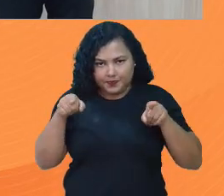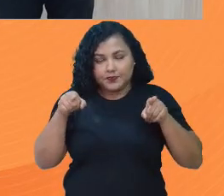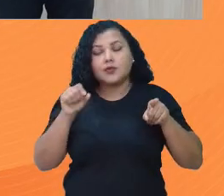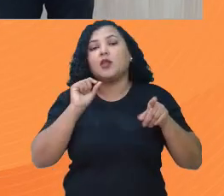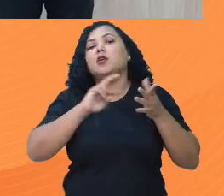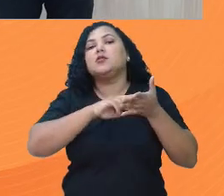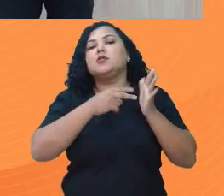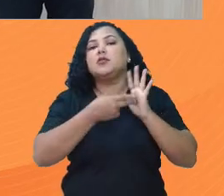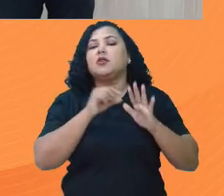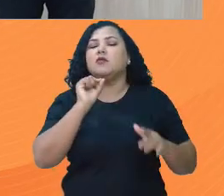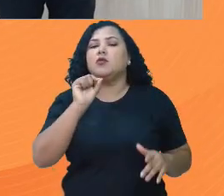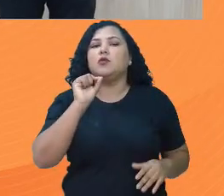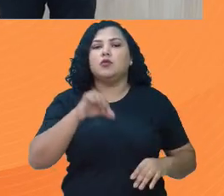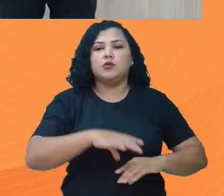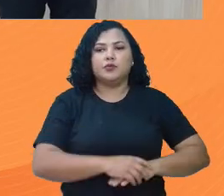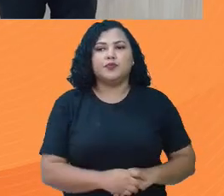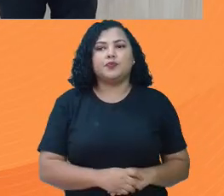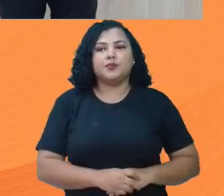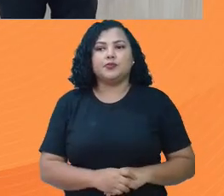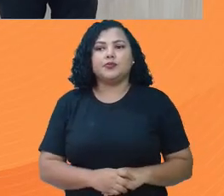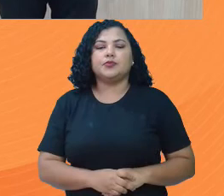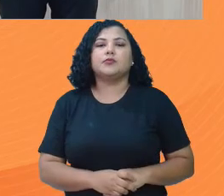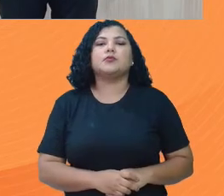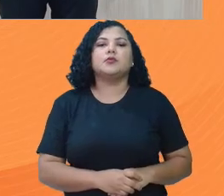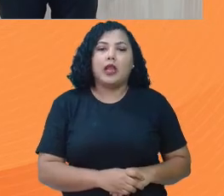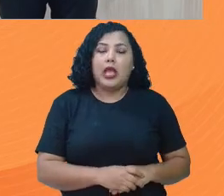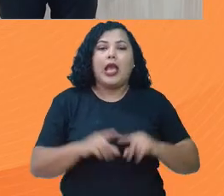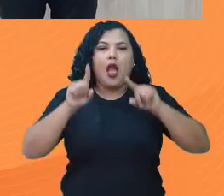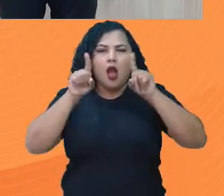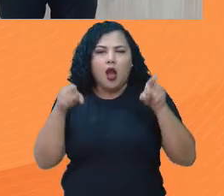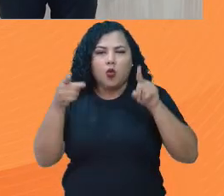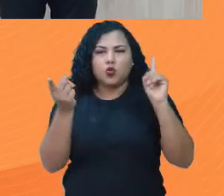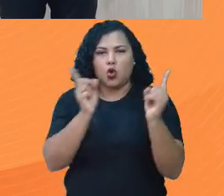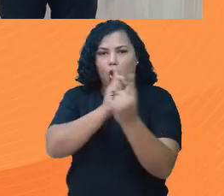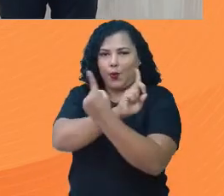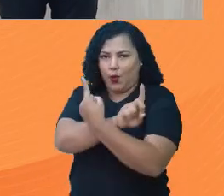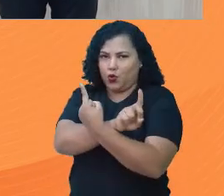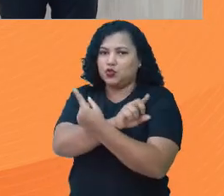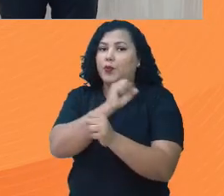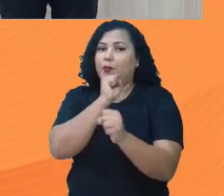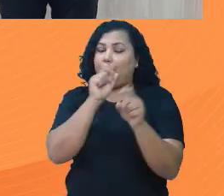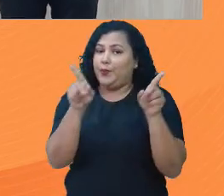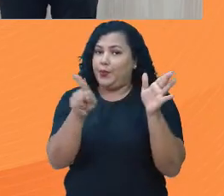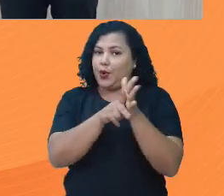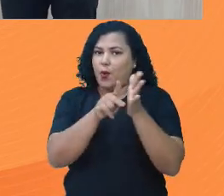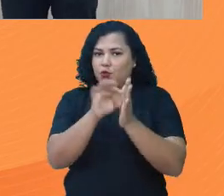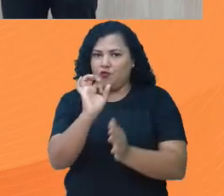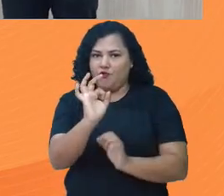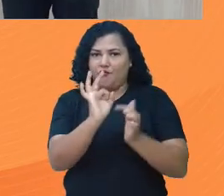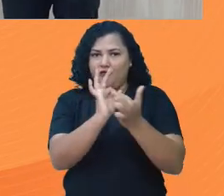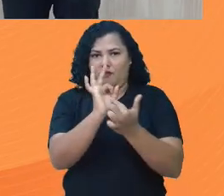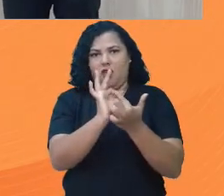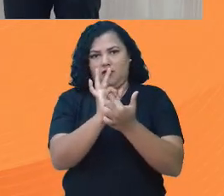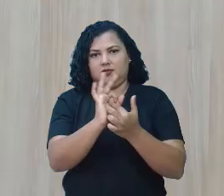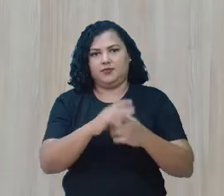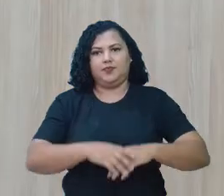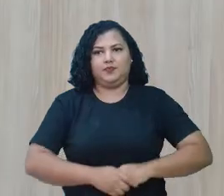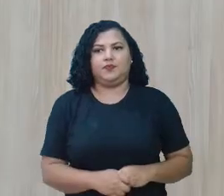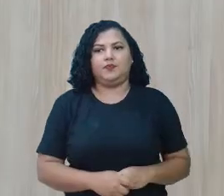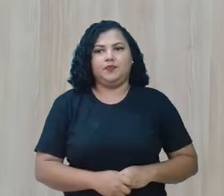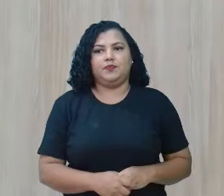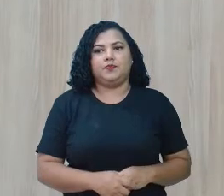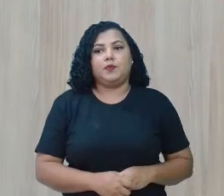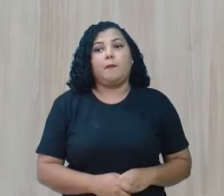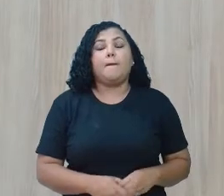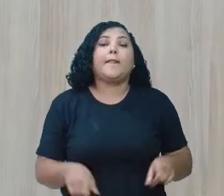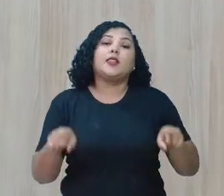aí destacados de vermelho, eles também são ângulos opostos pelo vértice. Show de bola?